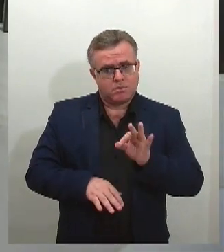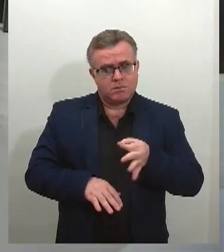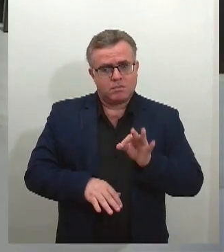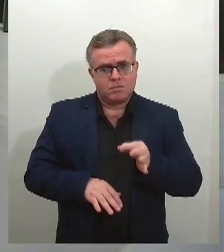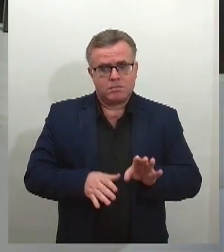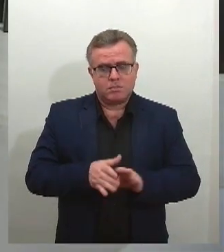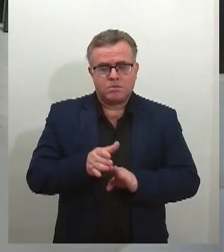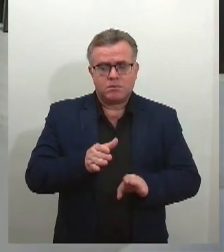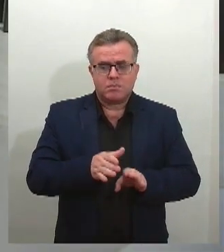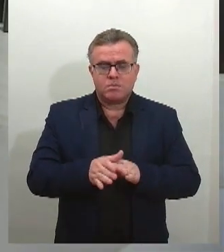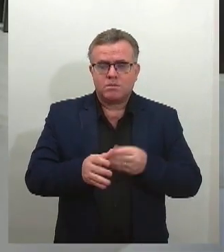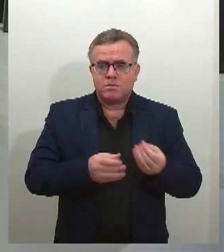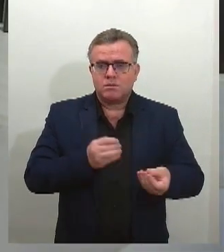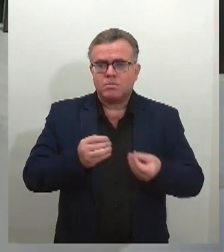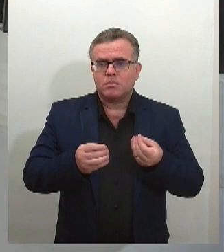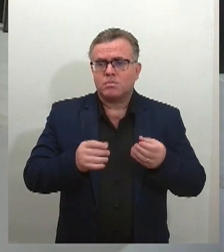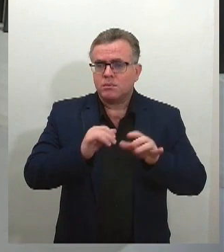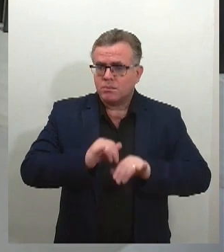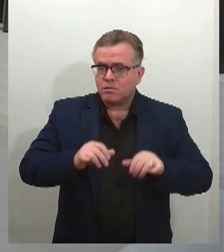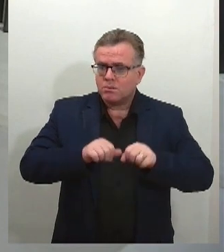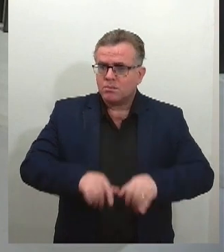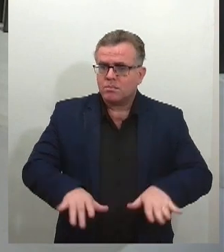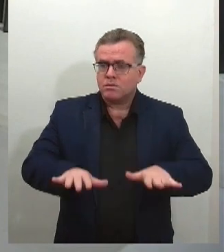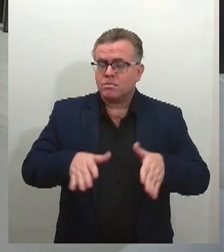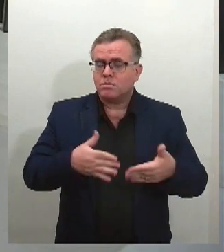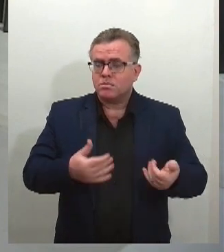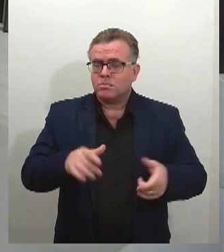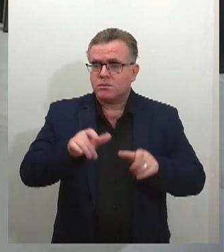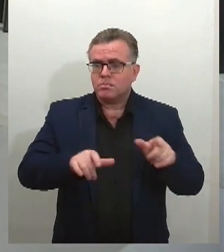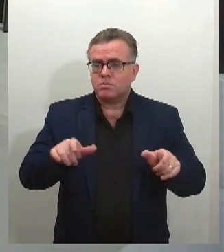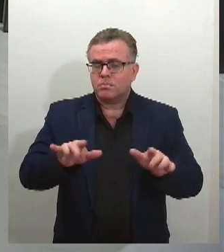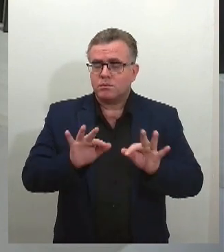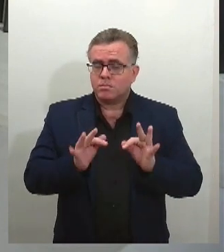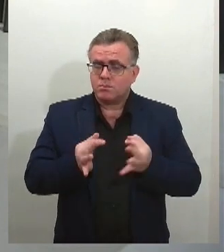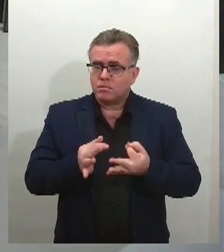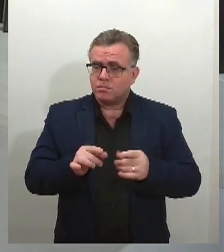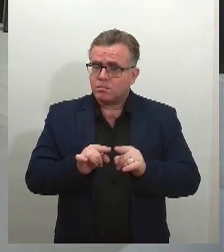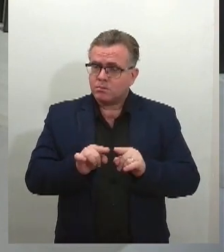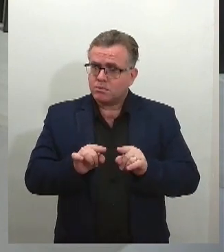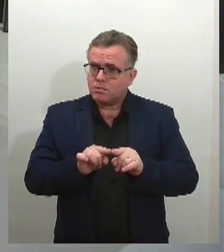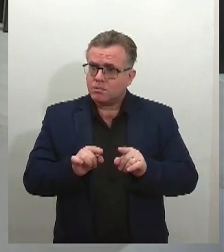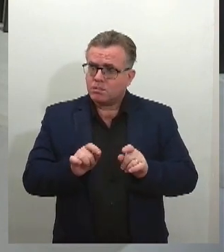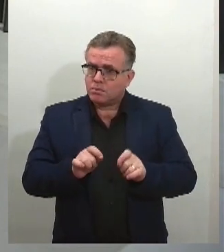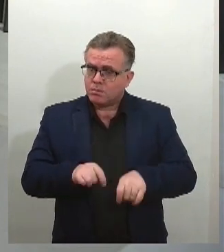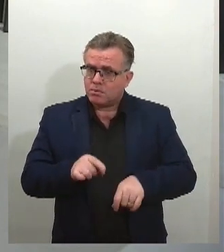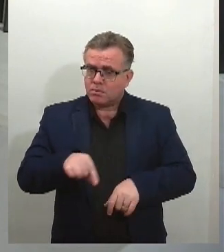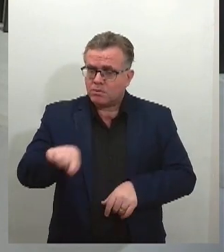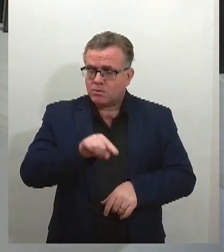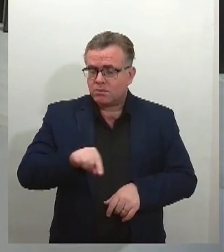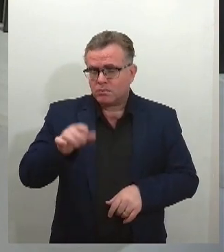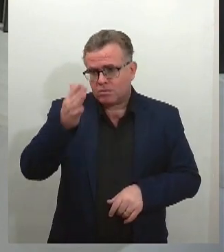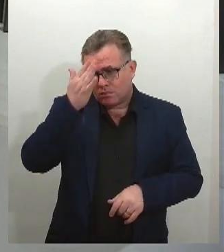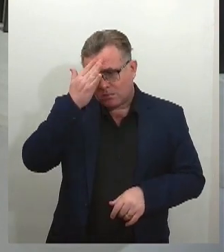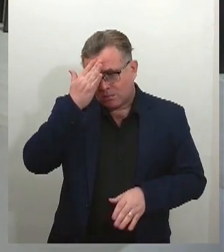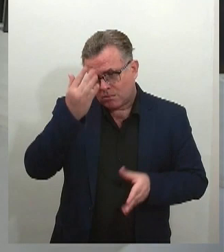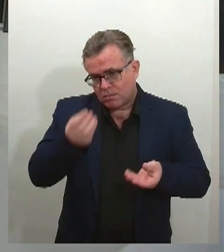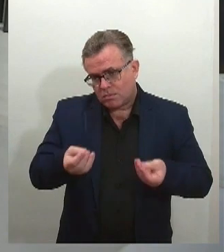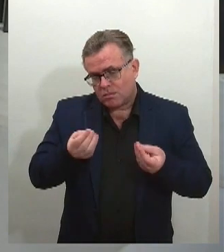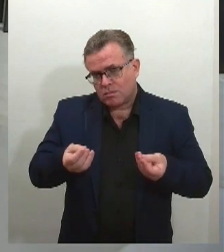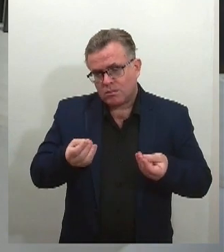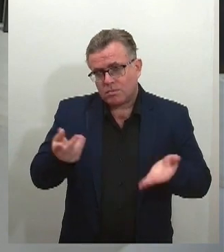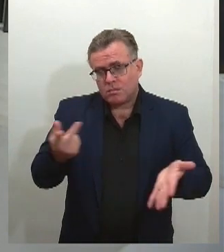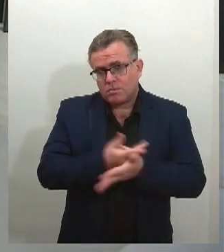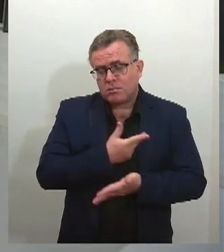a informação a esses jovens e aos familiares também é essencial para que sempre que haja as campanhas, né, as